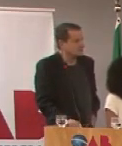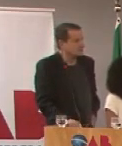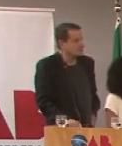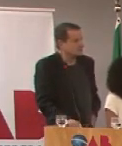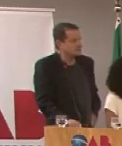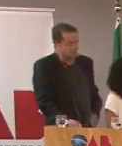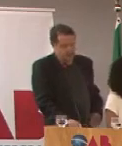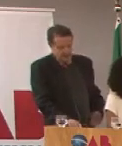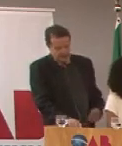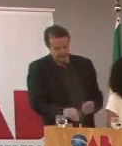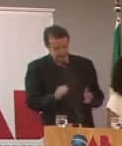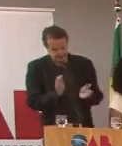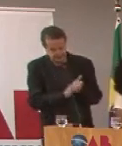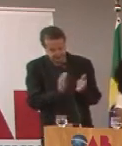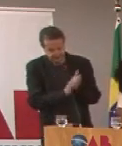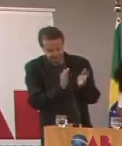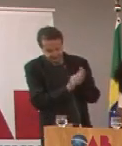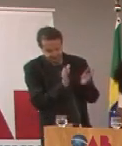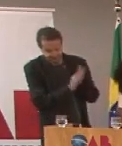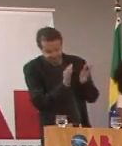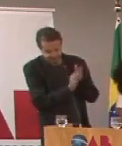essa iniciativa. Obrigada.